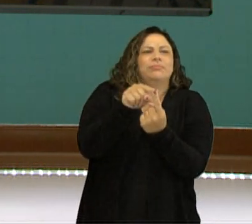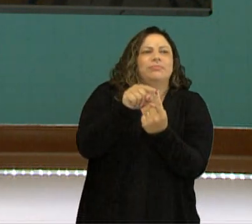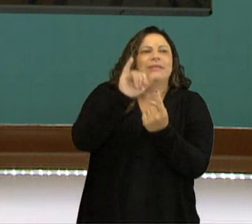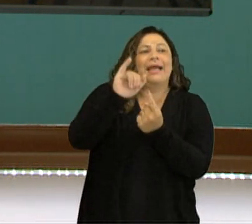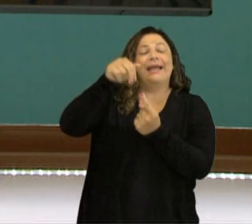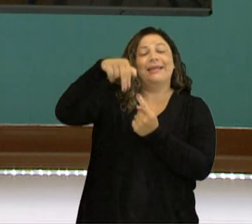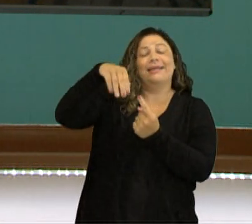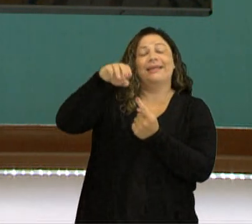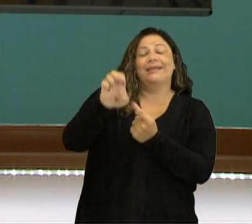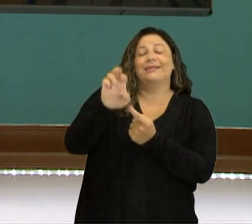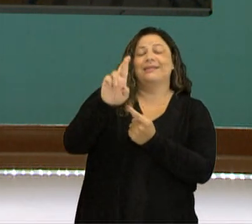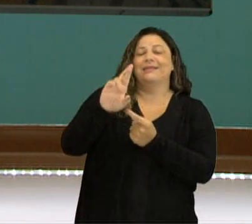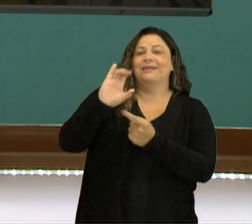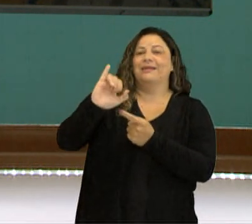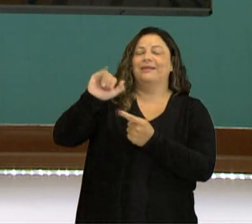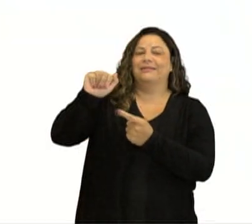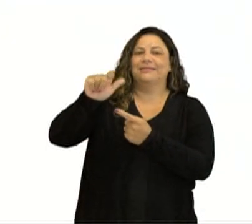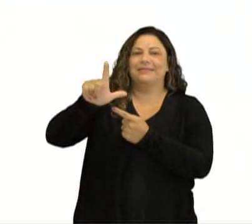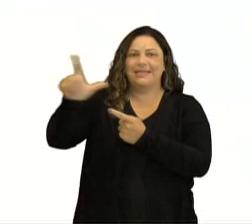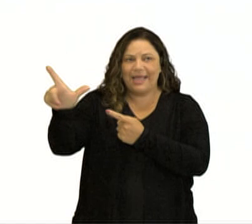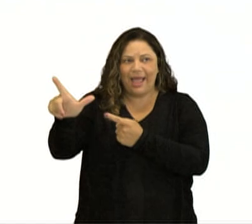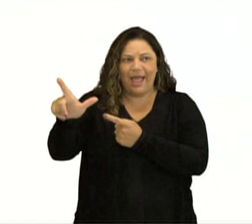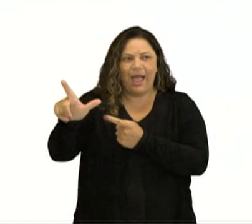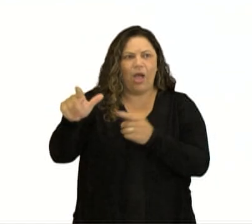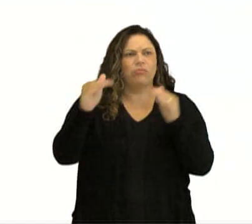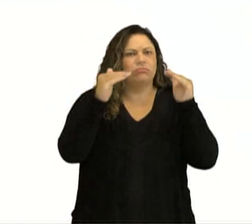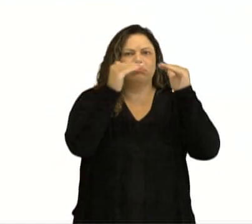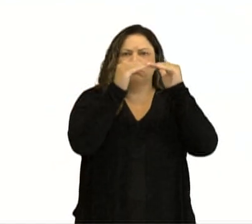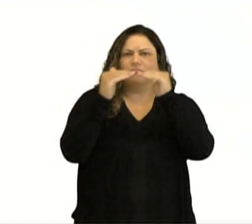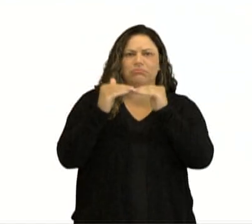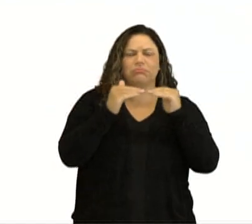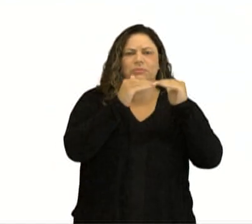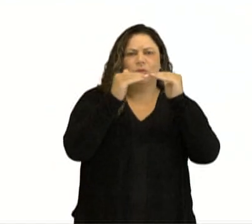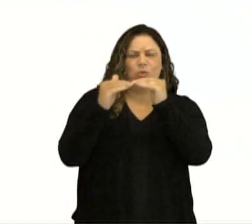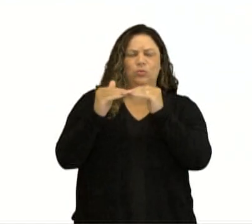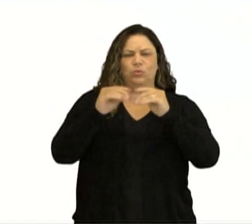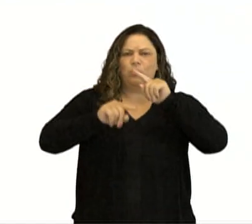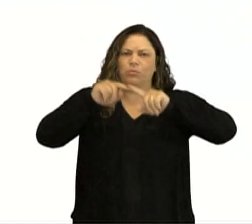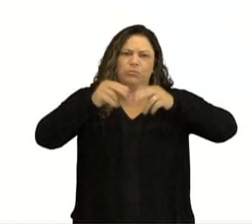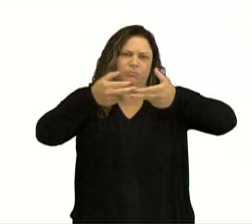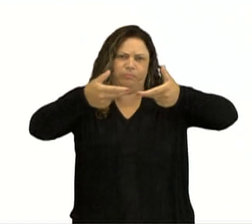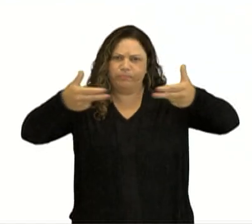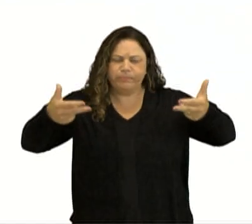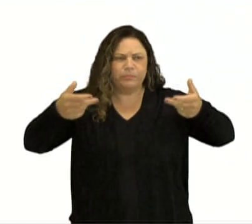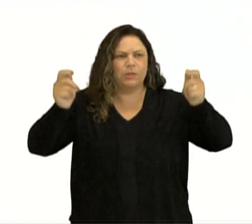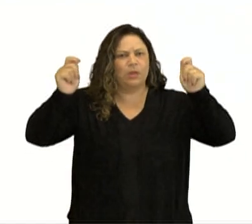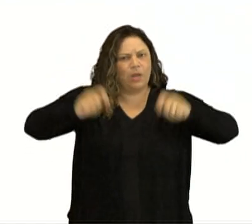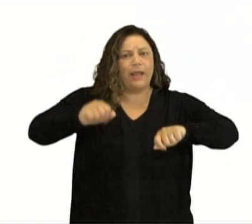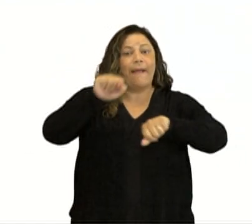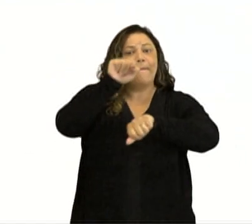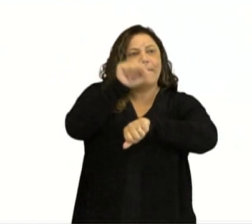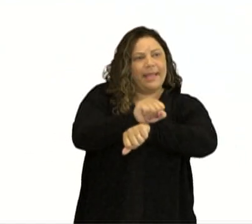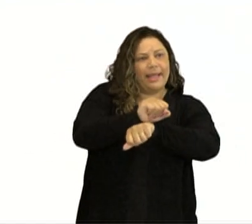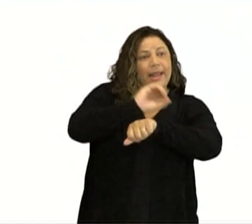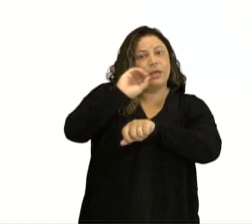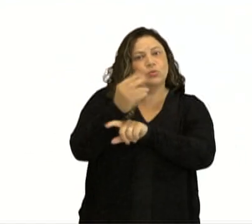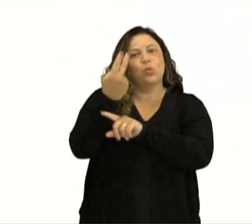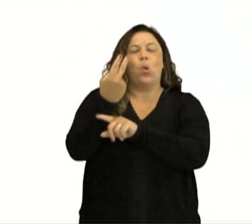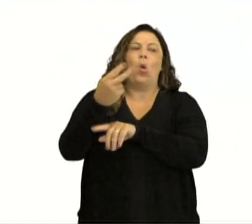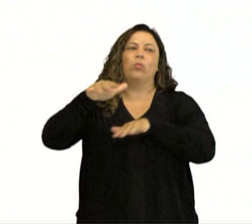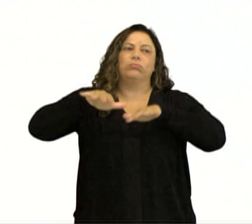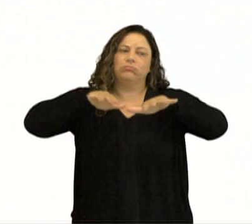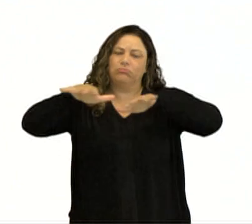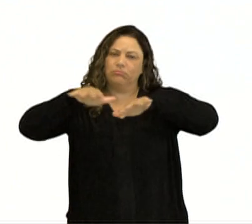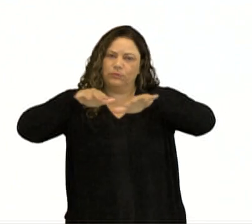são corpos que estão de acordo com o referencial em repouso ou em movimento retilíneo uniforme.